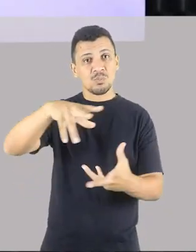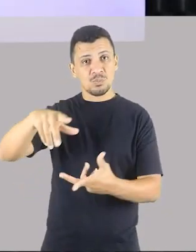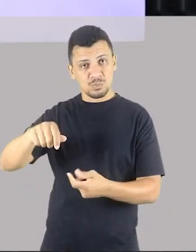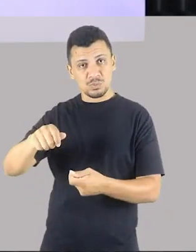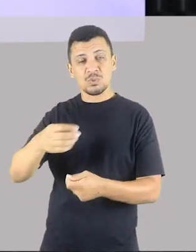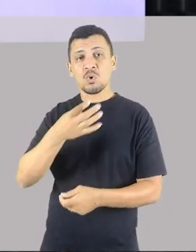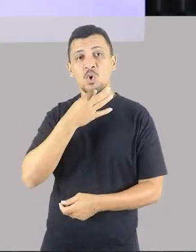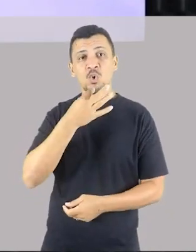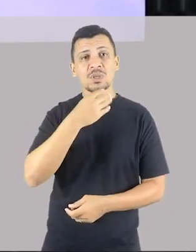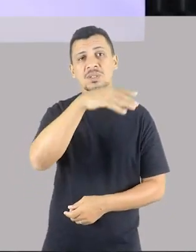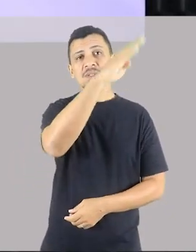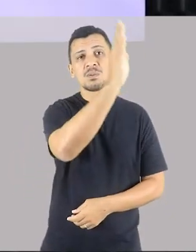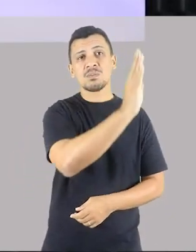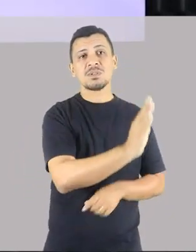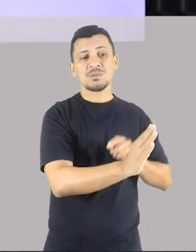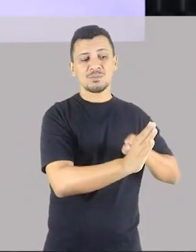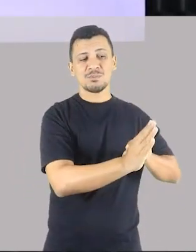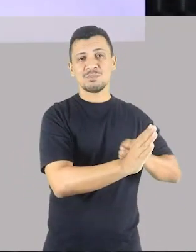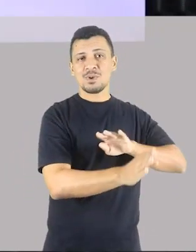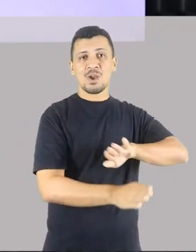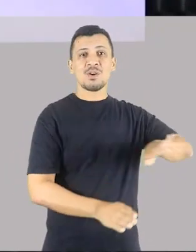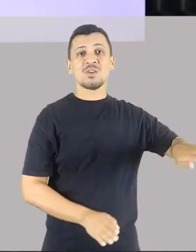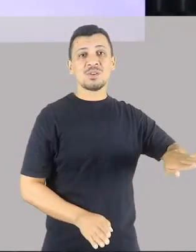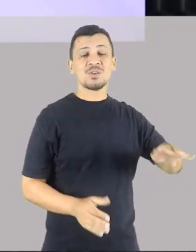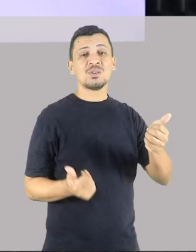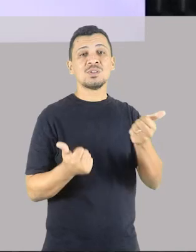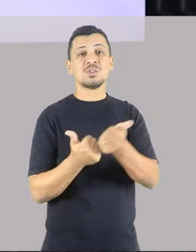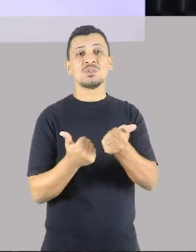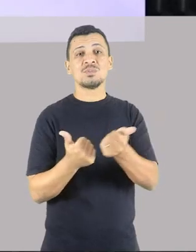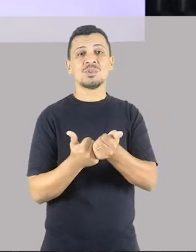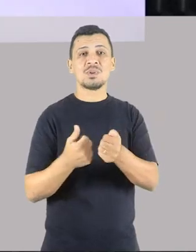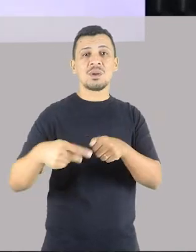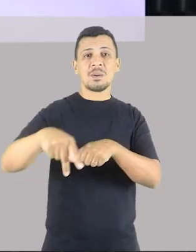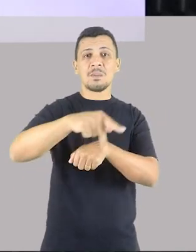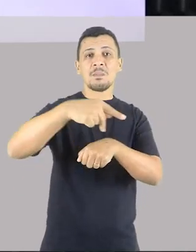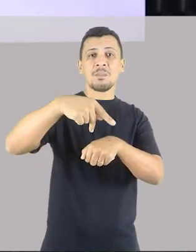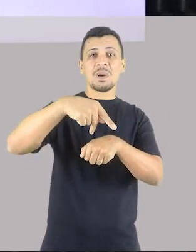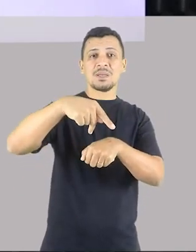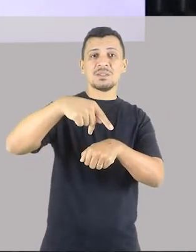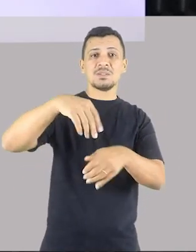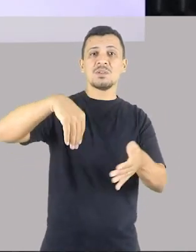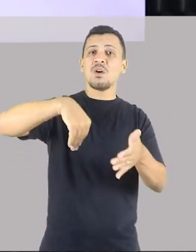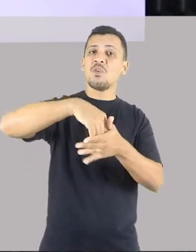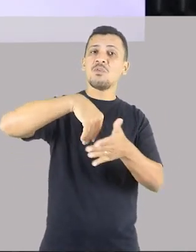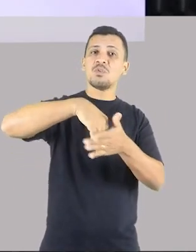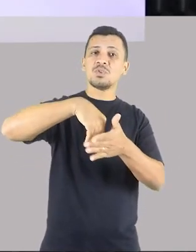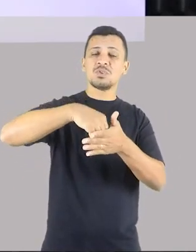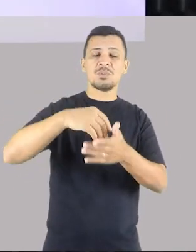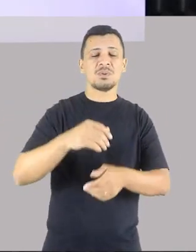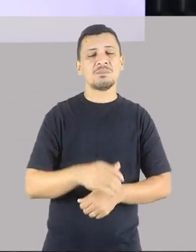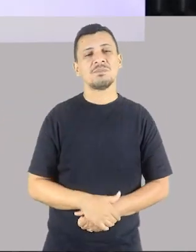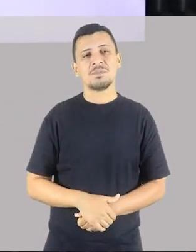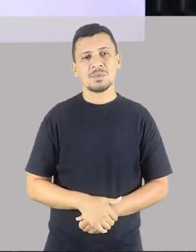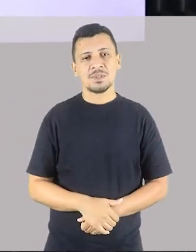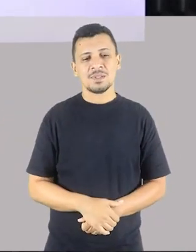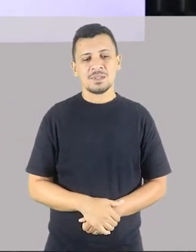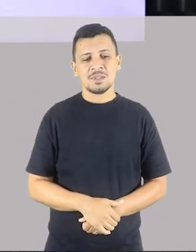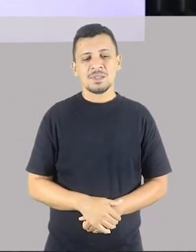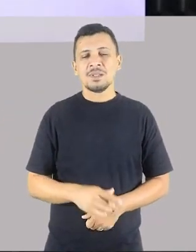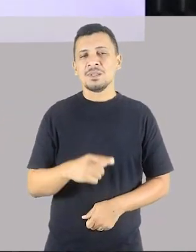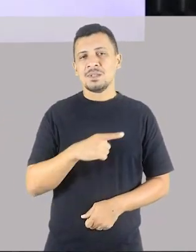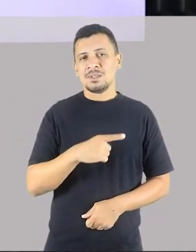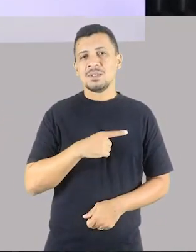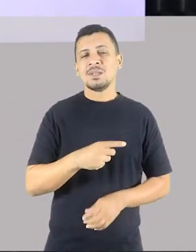substituí a expressão Brasil por uma espécie de um apelido, notem, o país do futebol. Aí eu